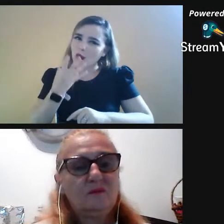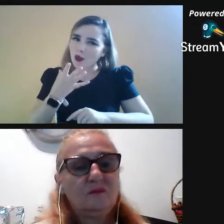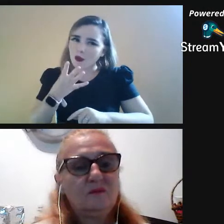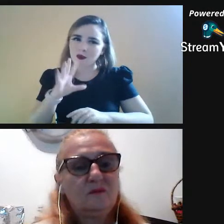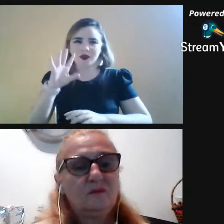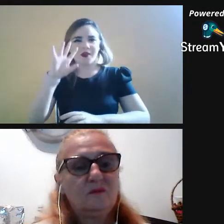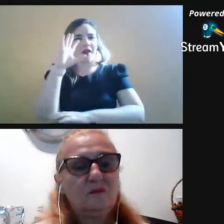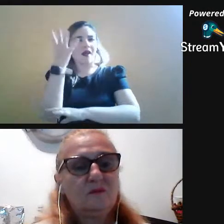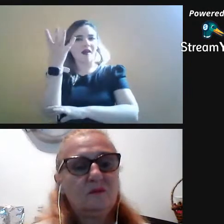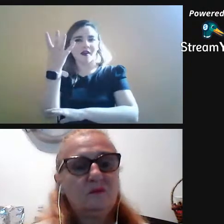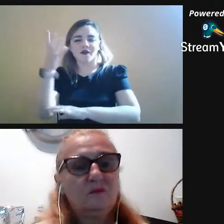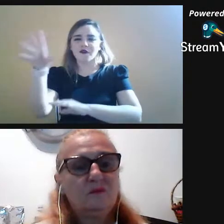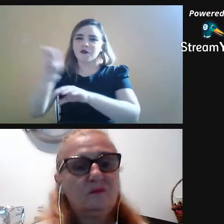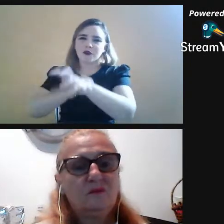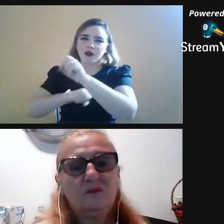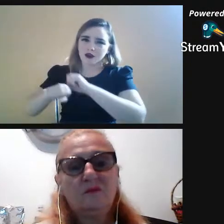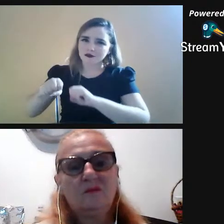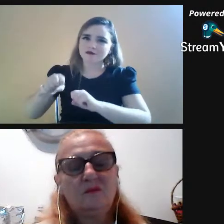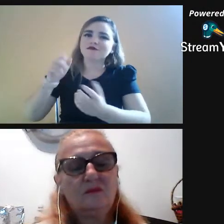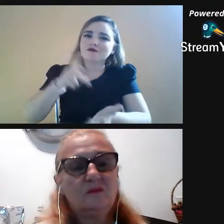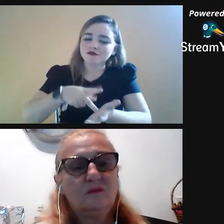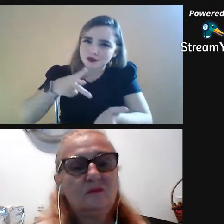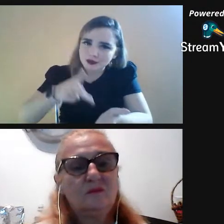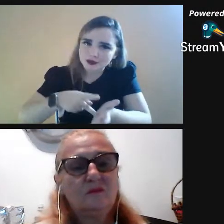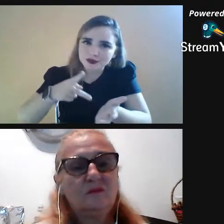enfim. Ele realmente